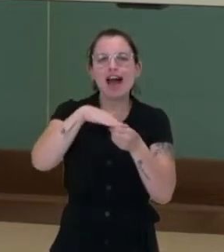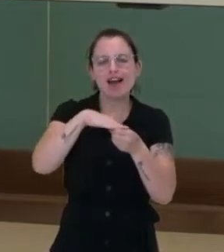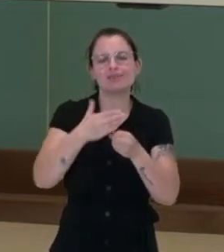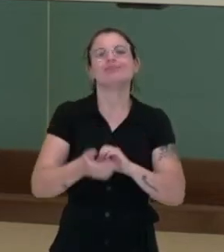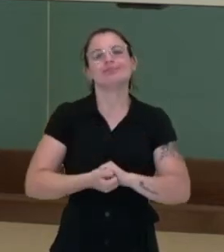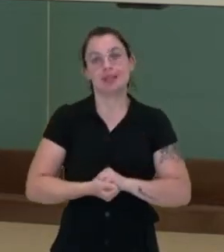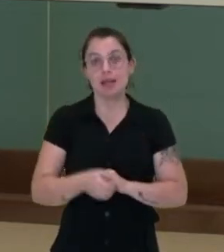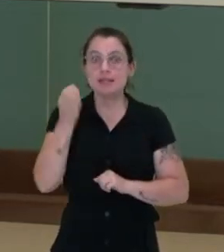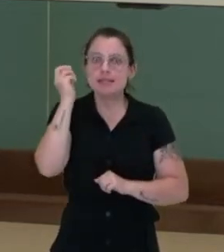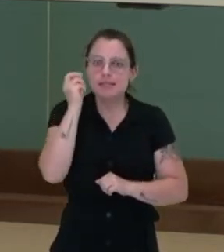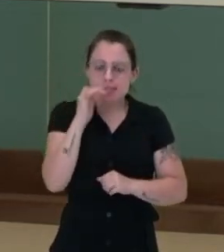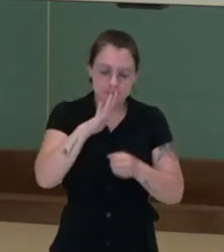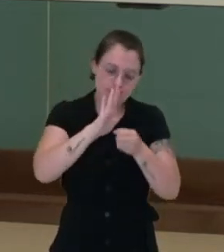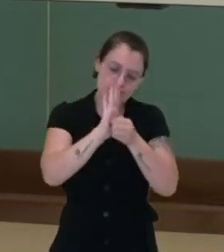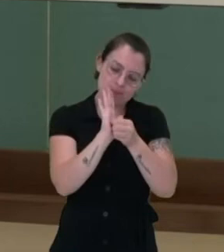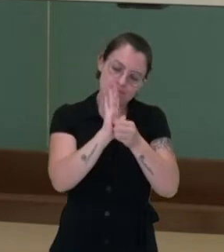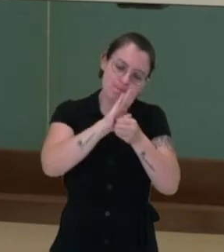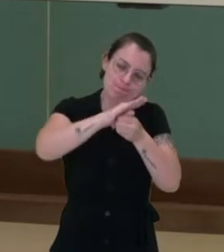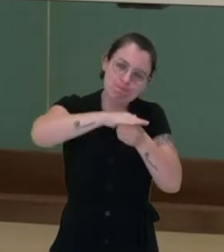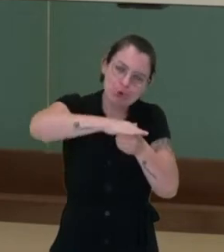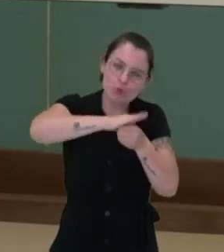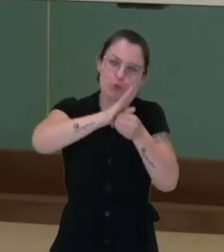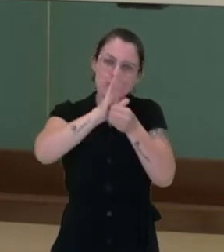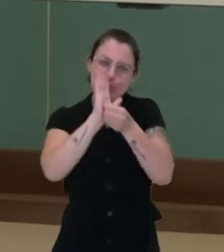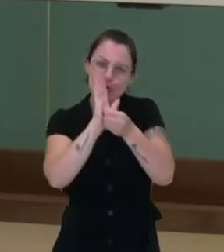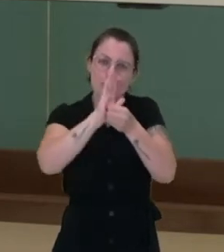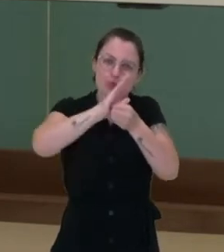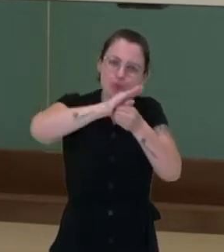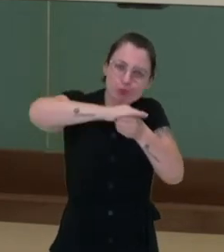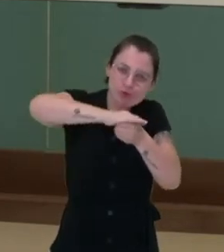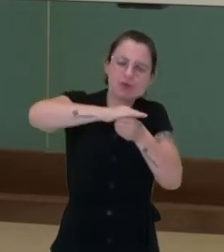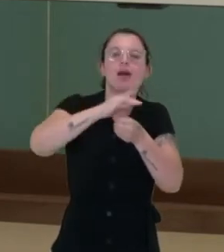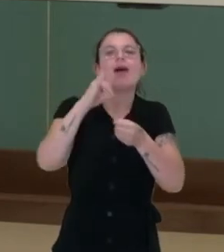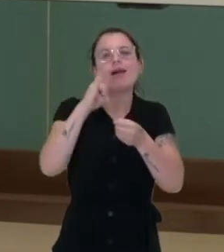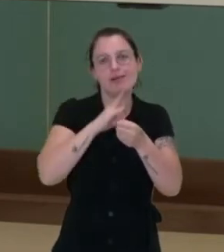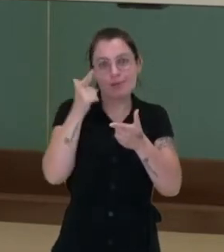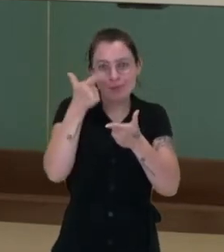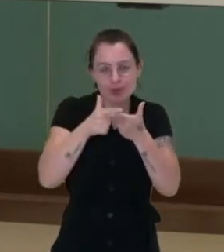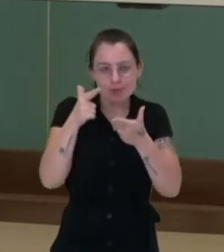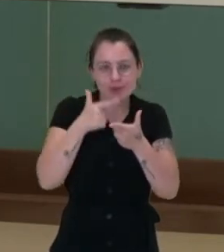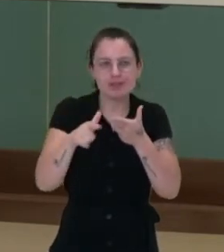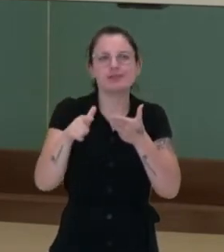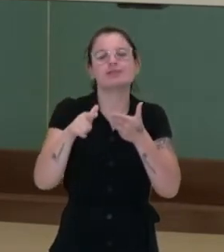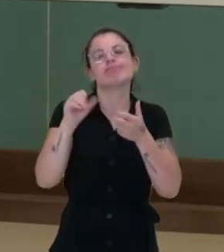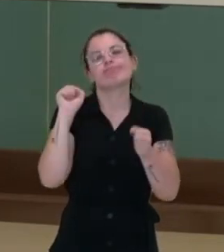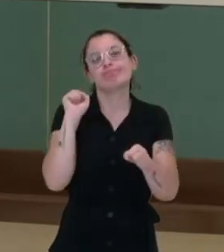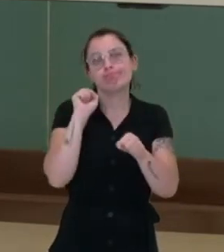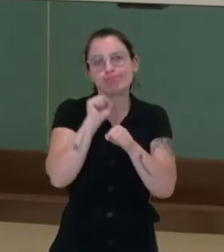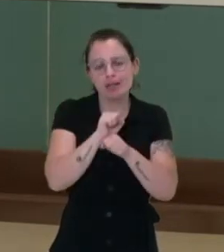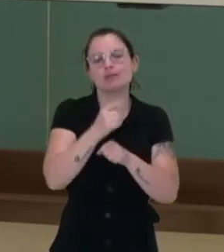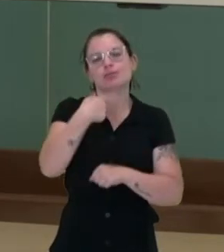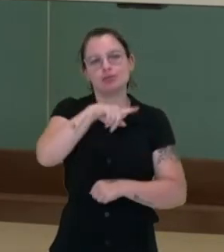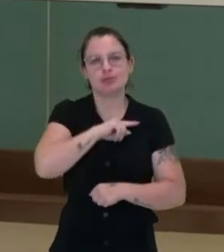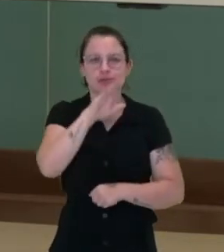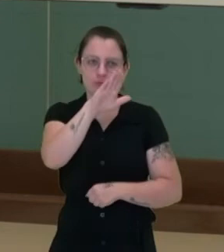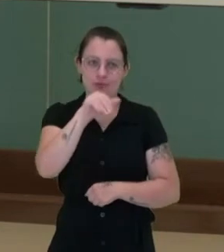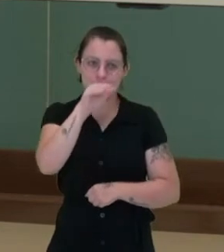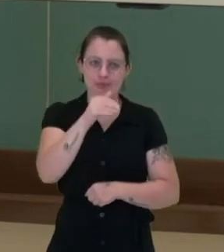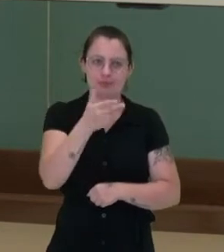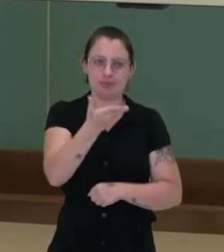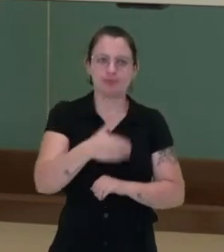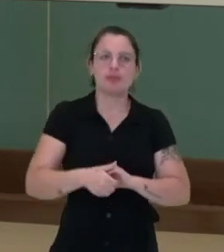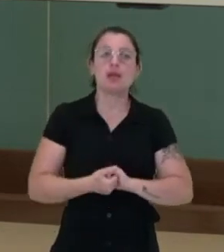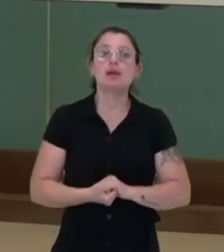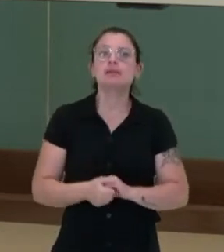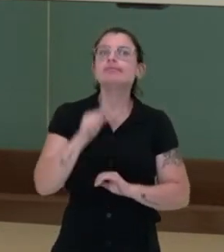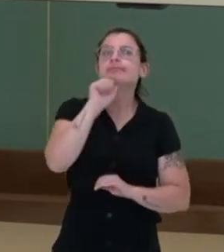um problema na sua abertura ou no seu fechamento, nós dizemos que é uma valvulopatia.